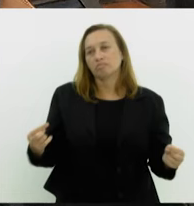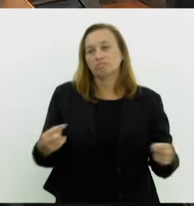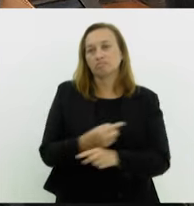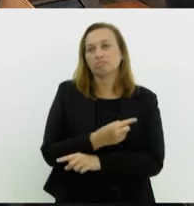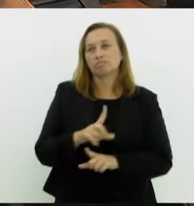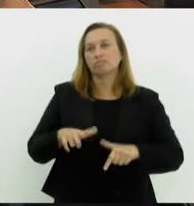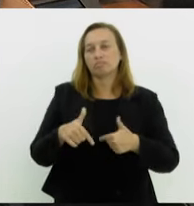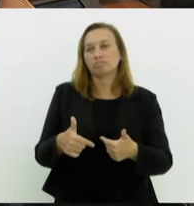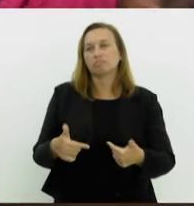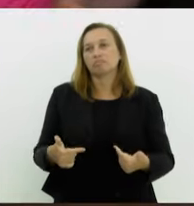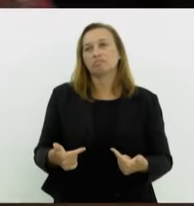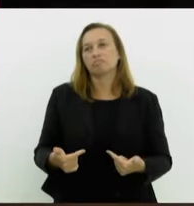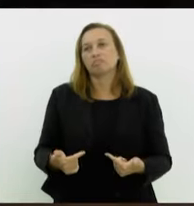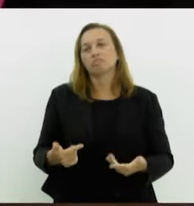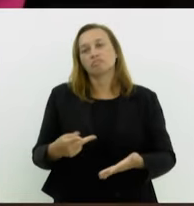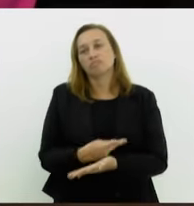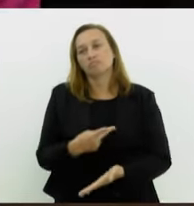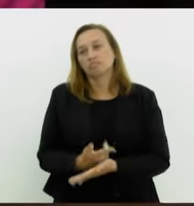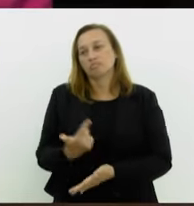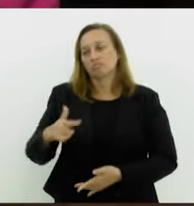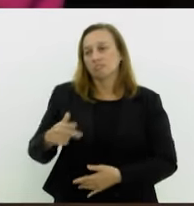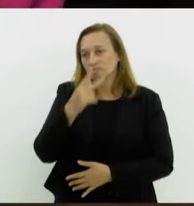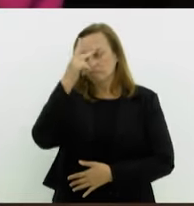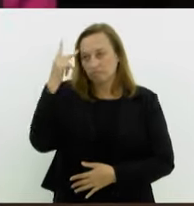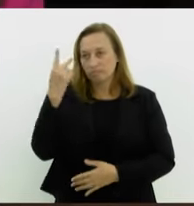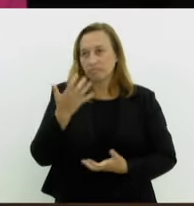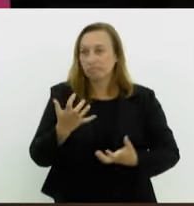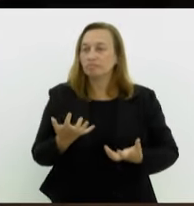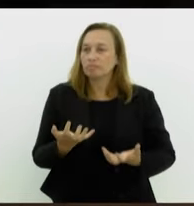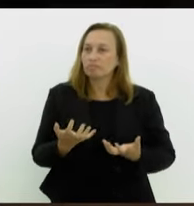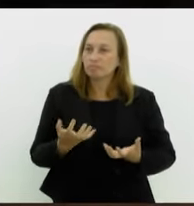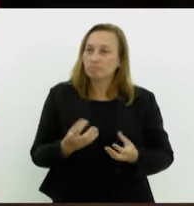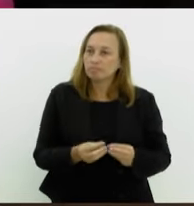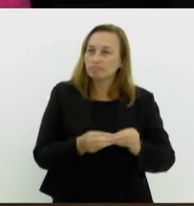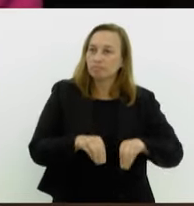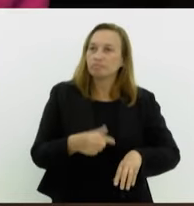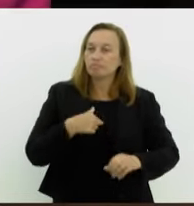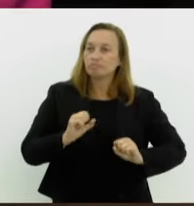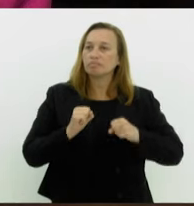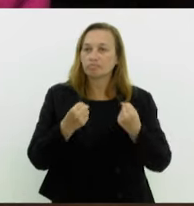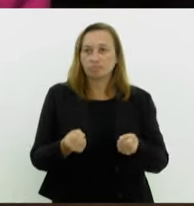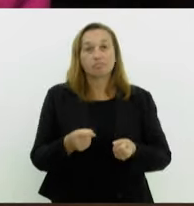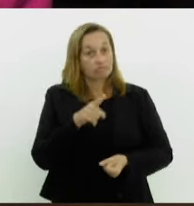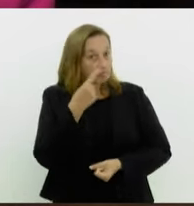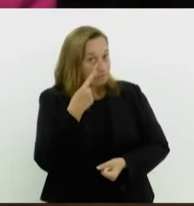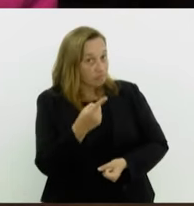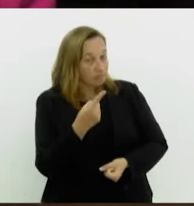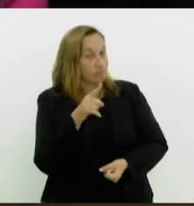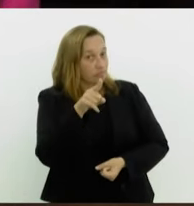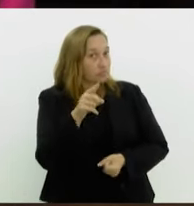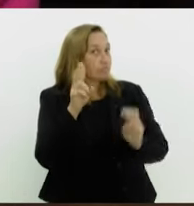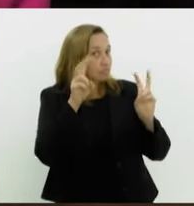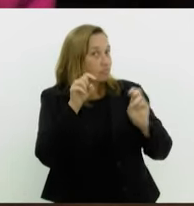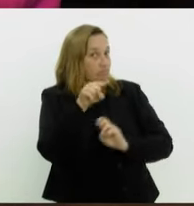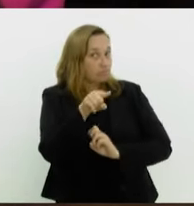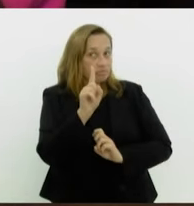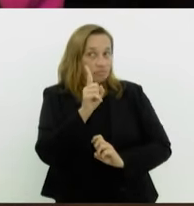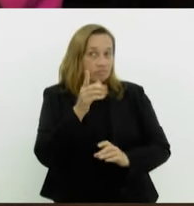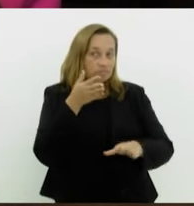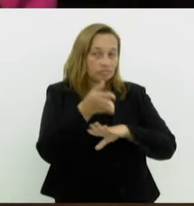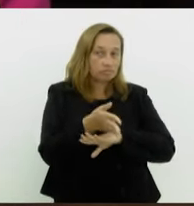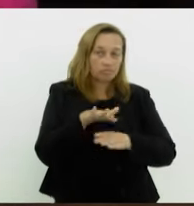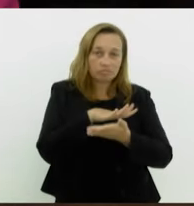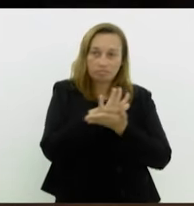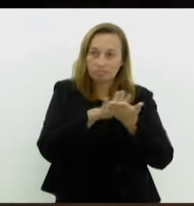é uma ação errônea de alguém e que aí alguém quer empurrar na conta e eu defendo você pode ver que aquela situação não chegou em